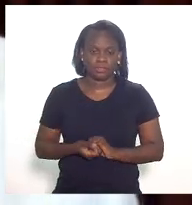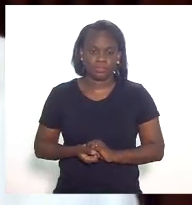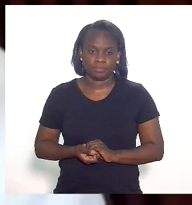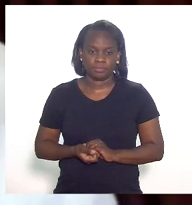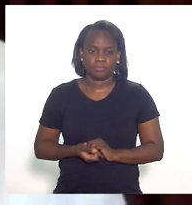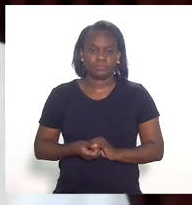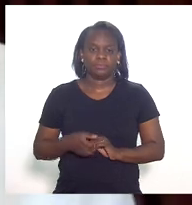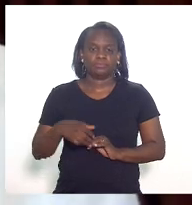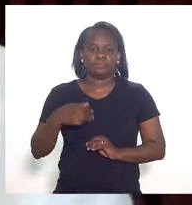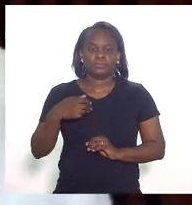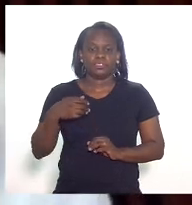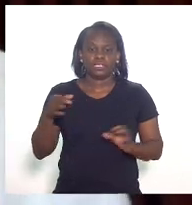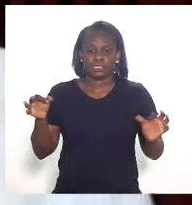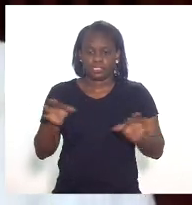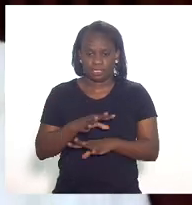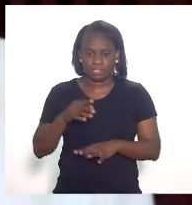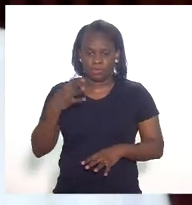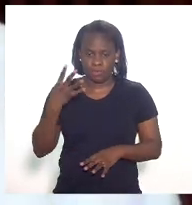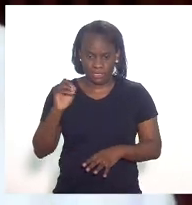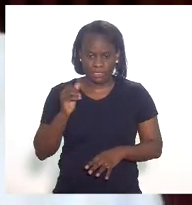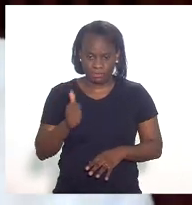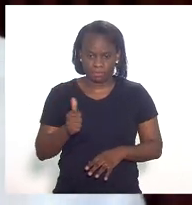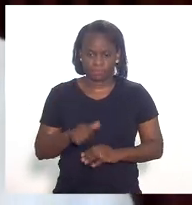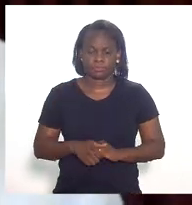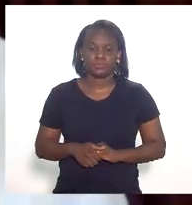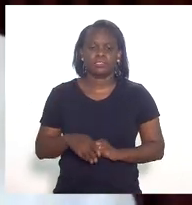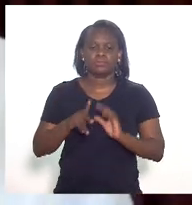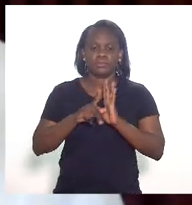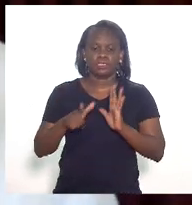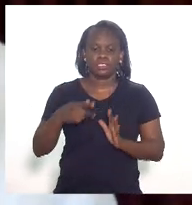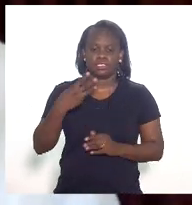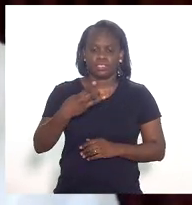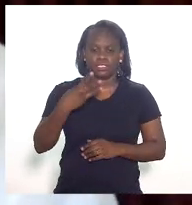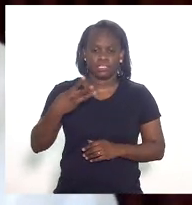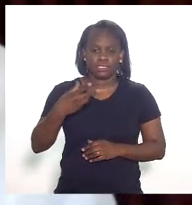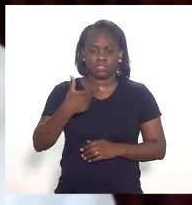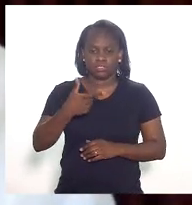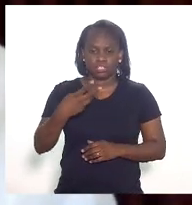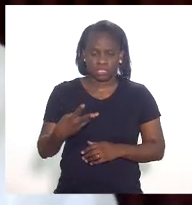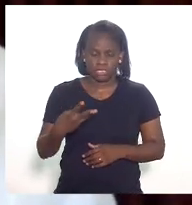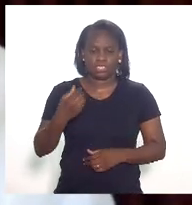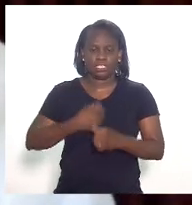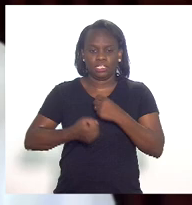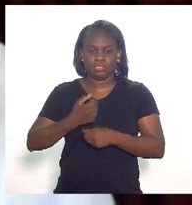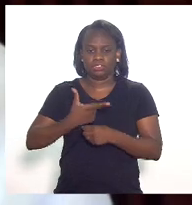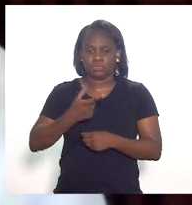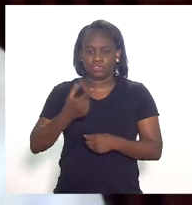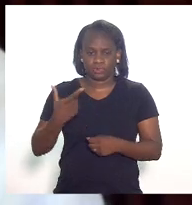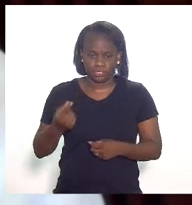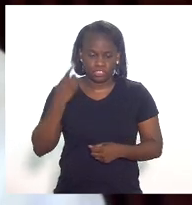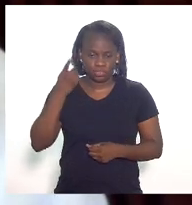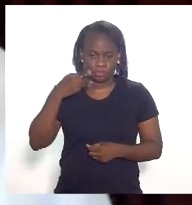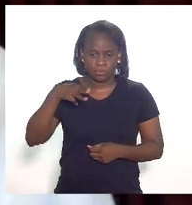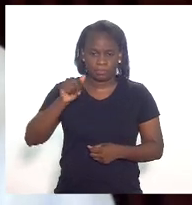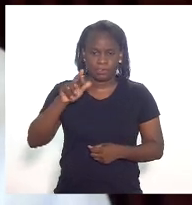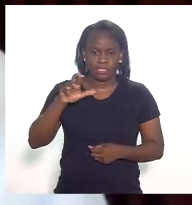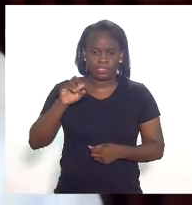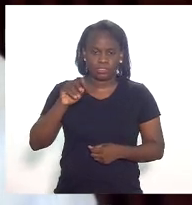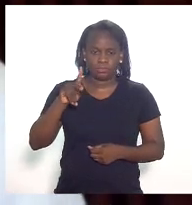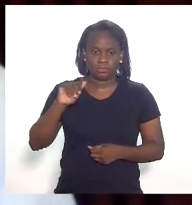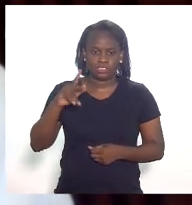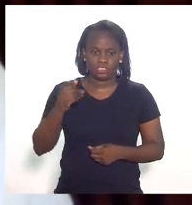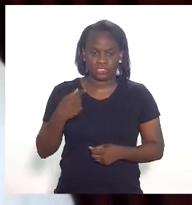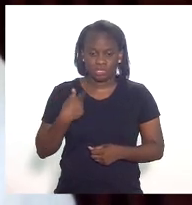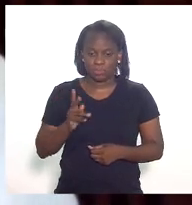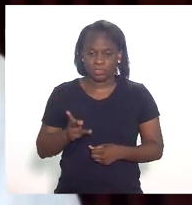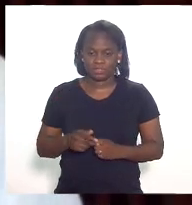Do 39. Encerrar no 40, então. Projeto de lei 3323 de 2020, autoria do deputado Márcio Pacheco. Olha, encerrou no